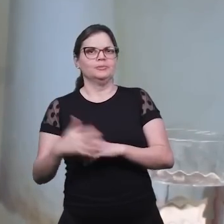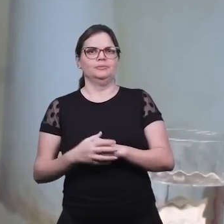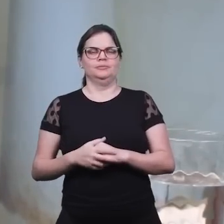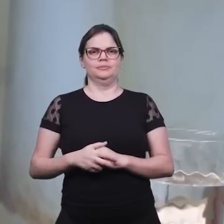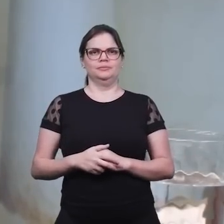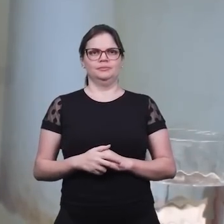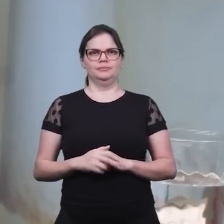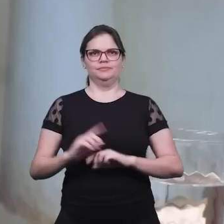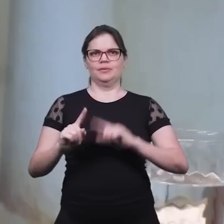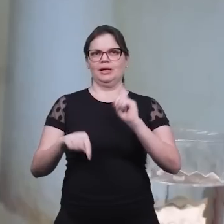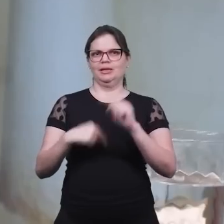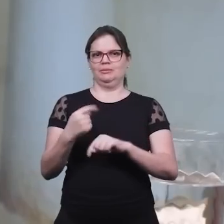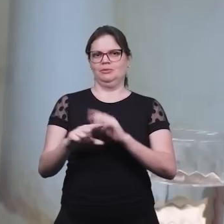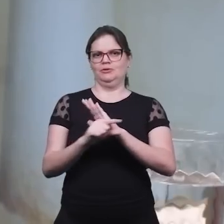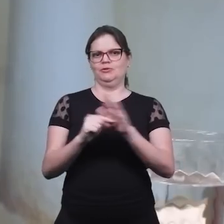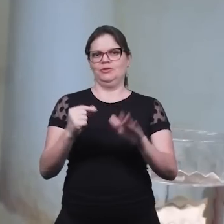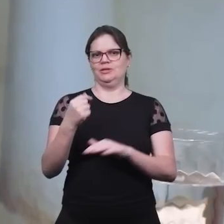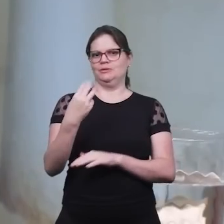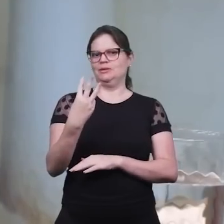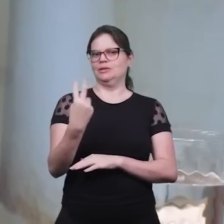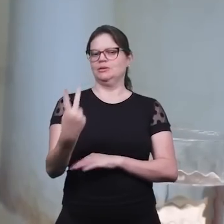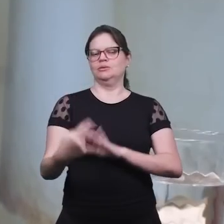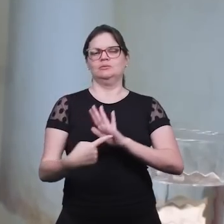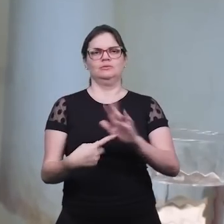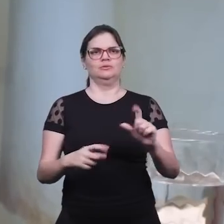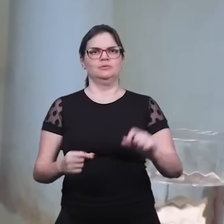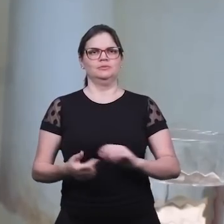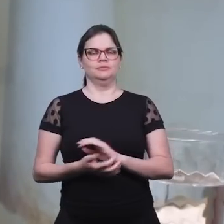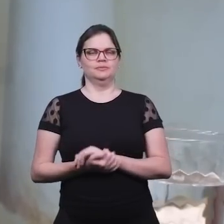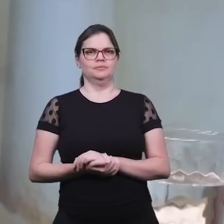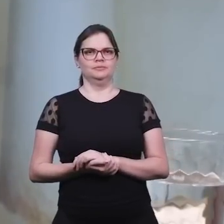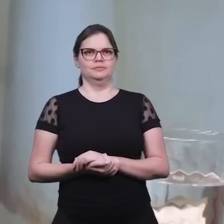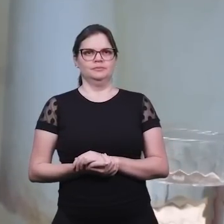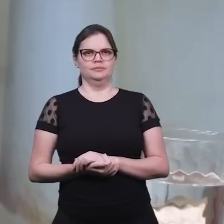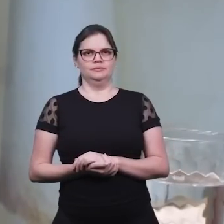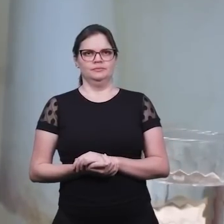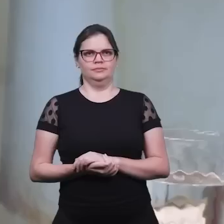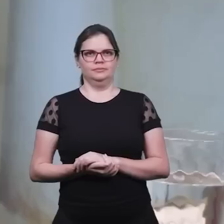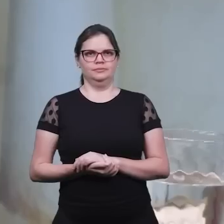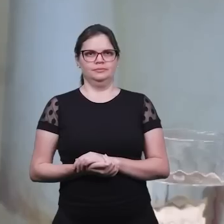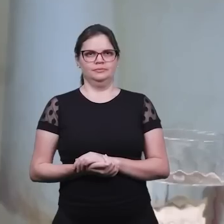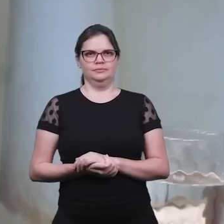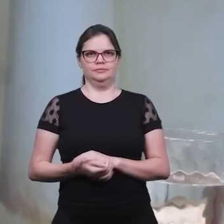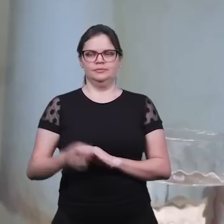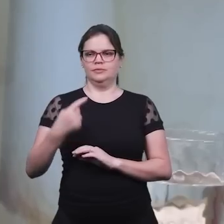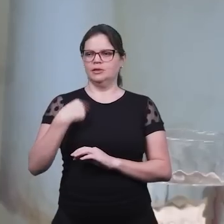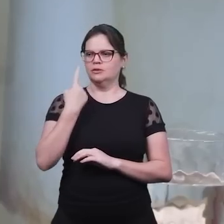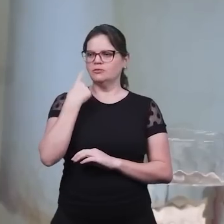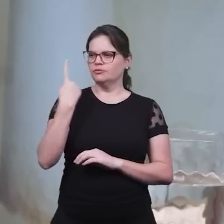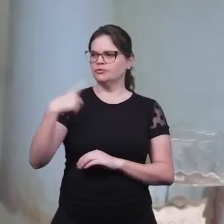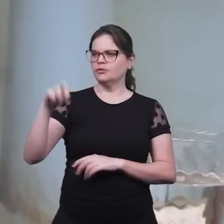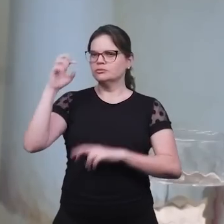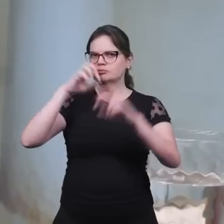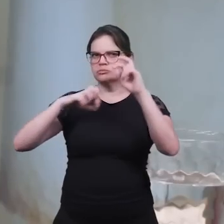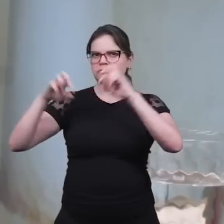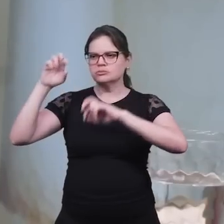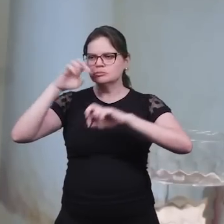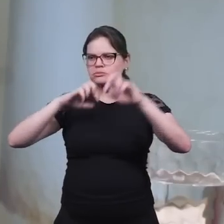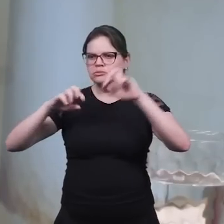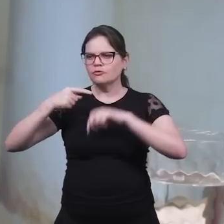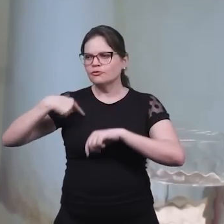ou fraco, ou pouco ou muito. Então, aí olha só, no versículo 32, ele fala assim,